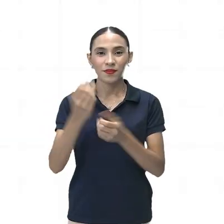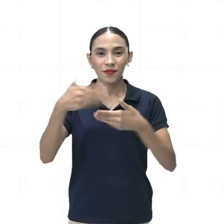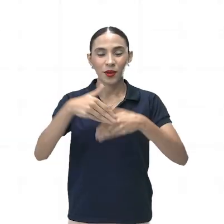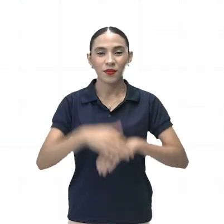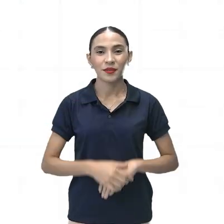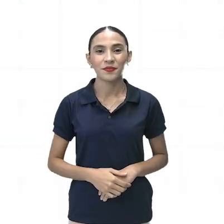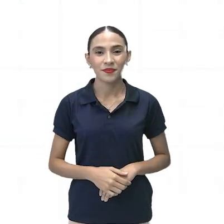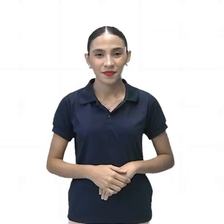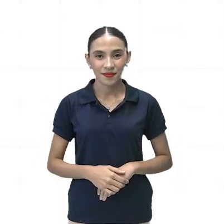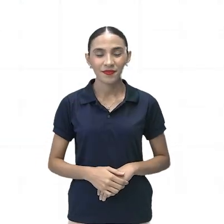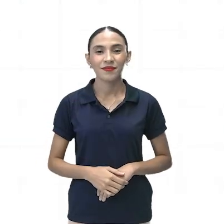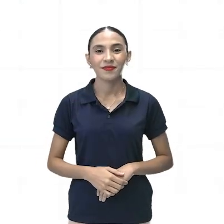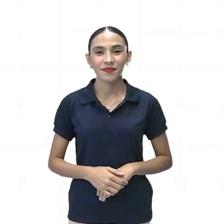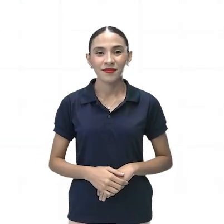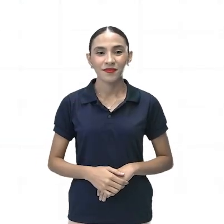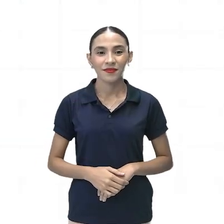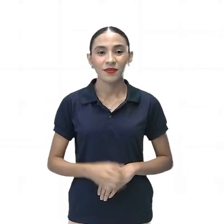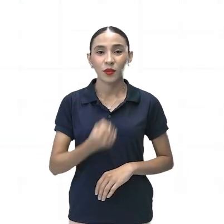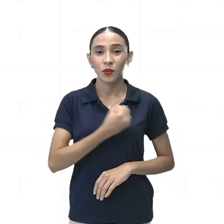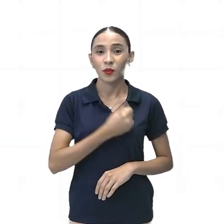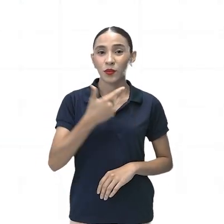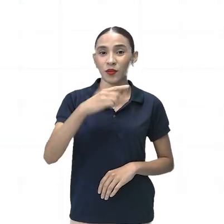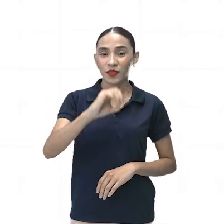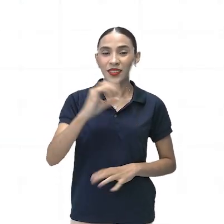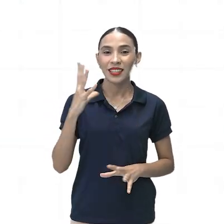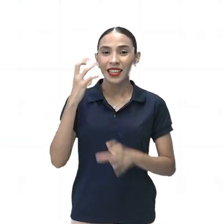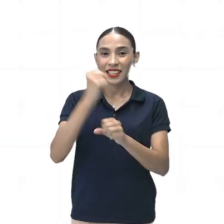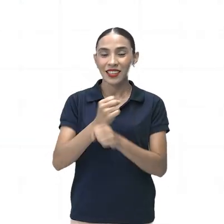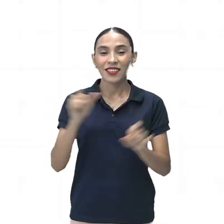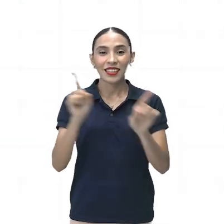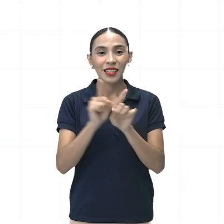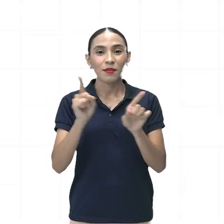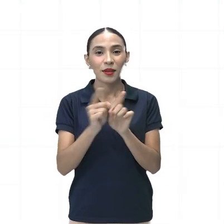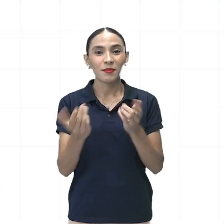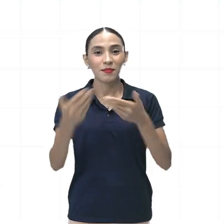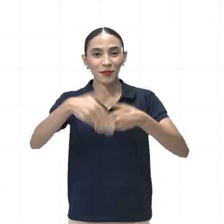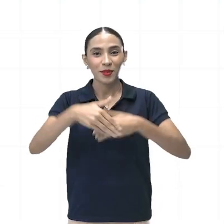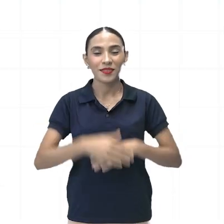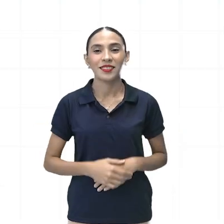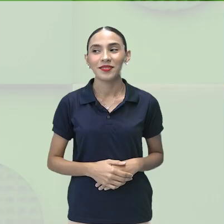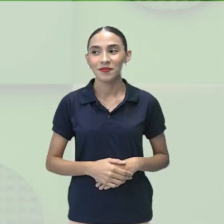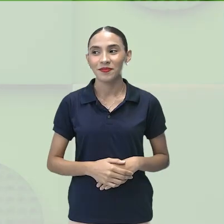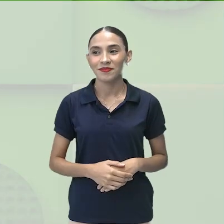avaliação. Aula 20, revisão e avaliação.